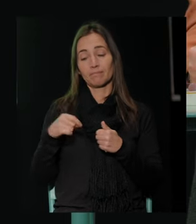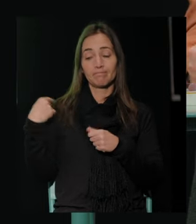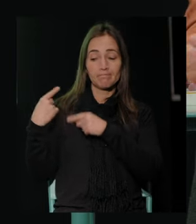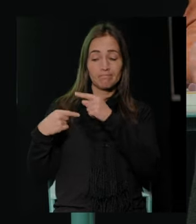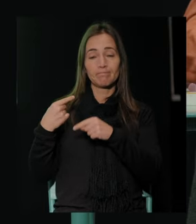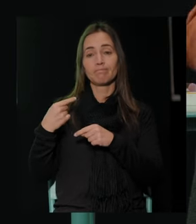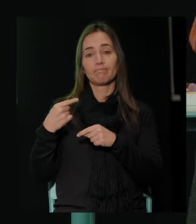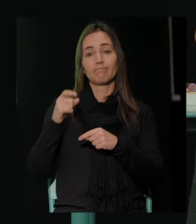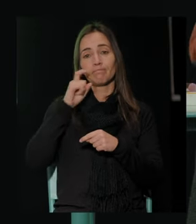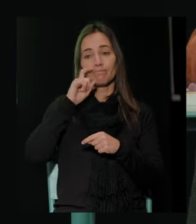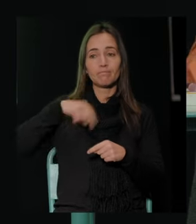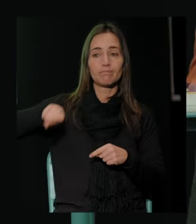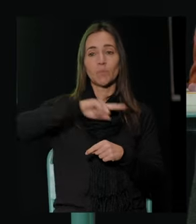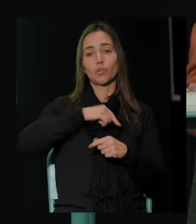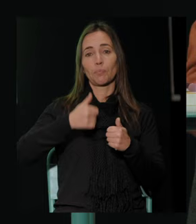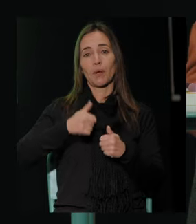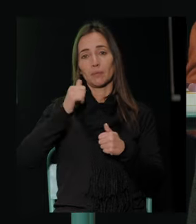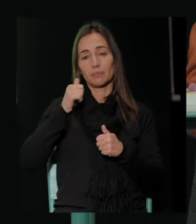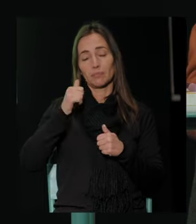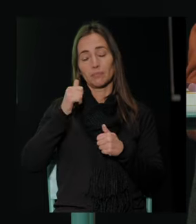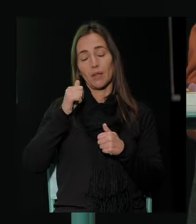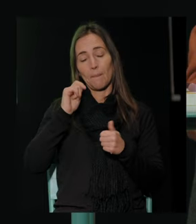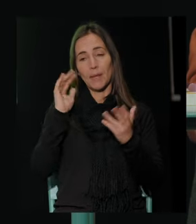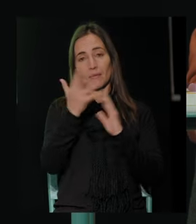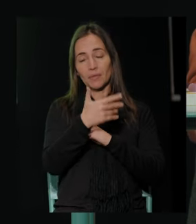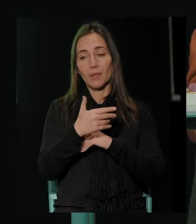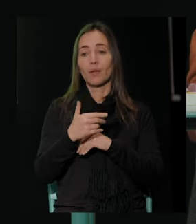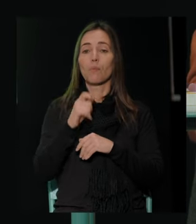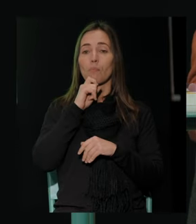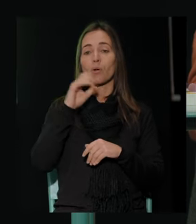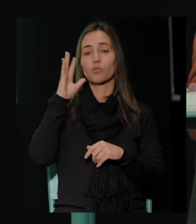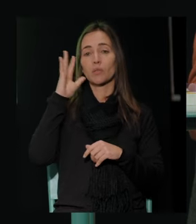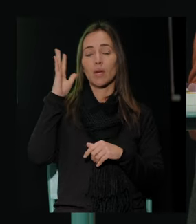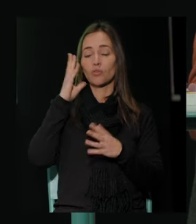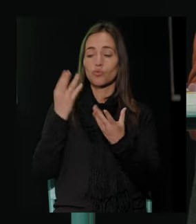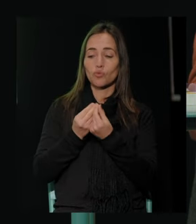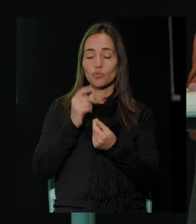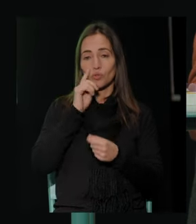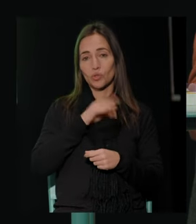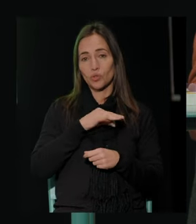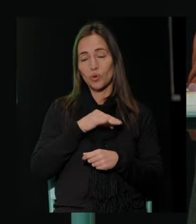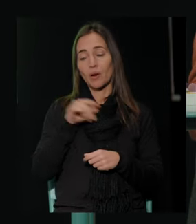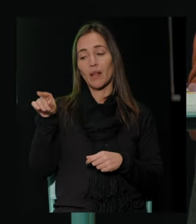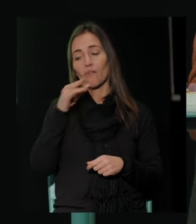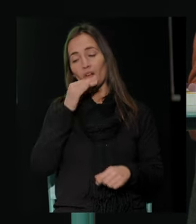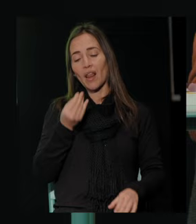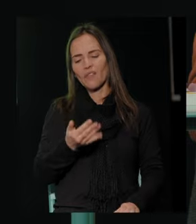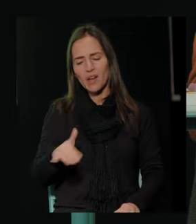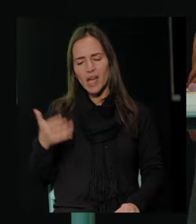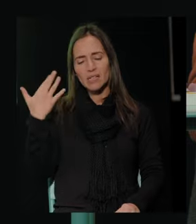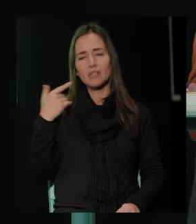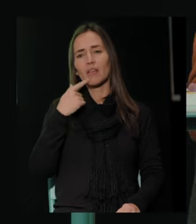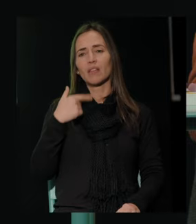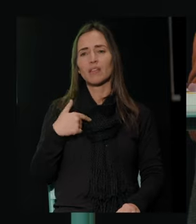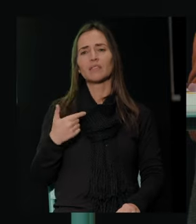E eu posso passar, se calhar, uma tarde com o senhor e deixá-lo falar sobre a infância dele, e ele vai-me dizer que antigamente havia